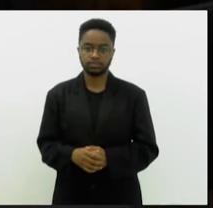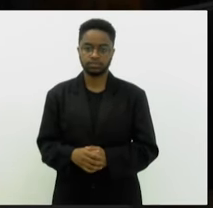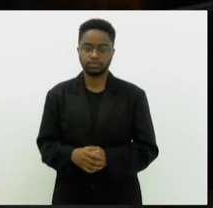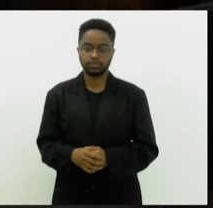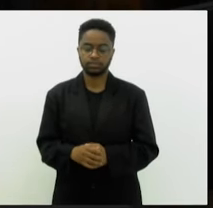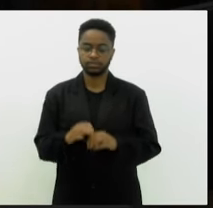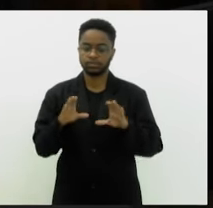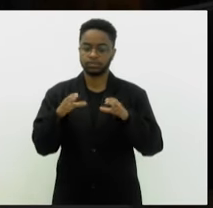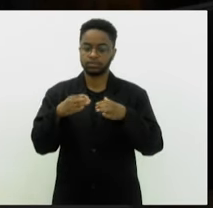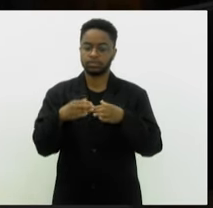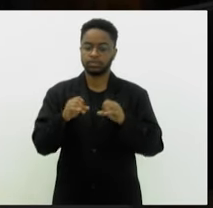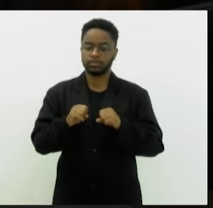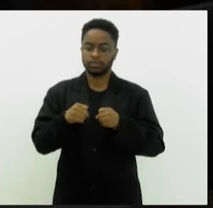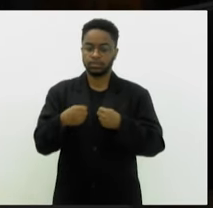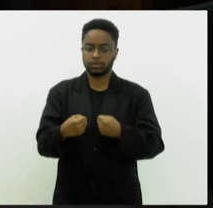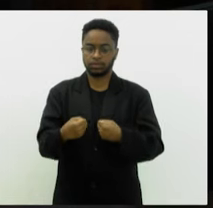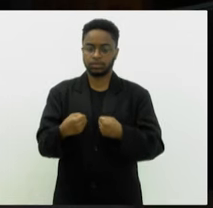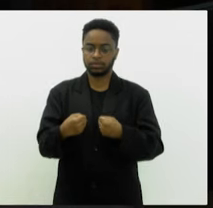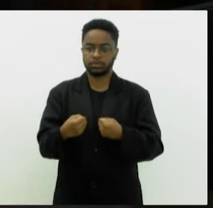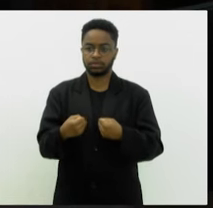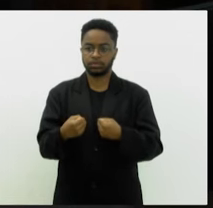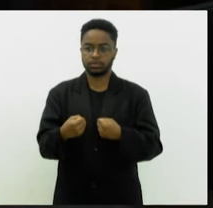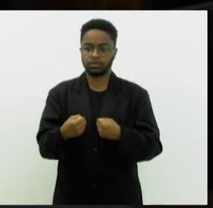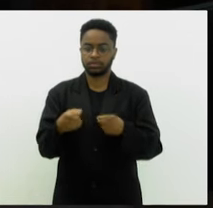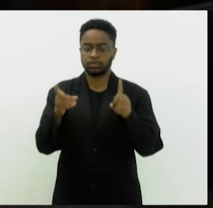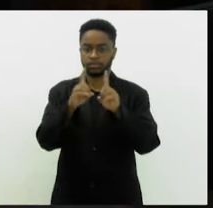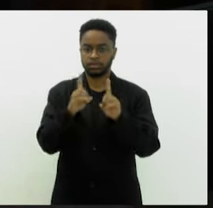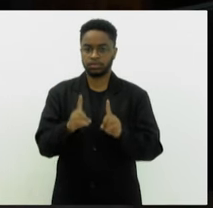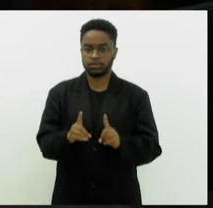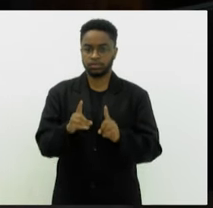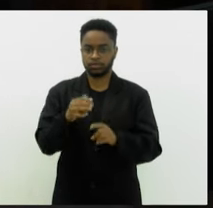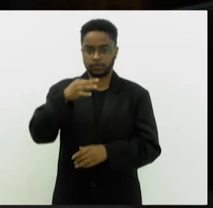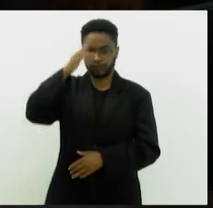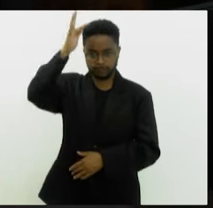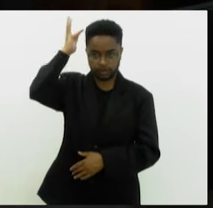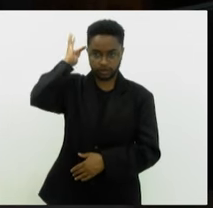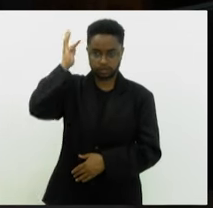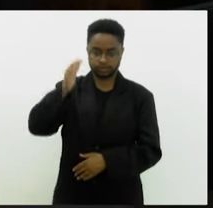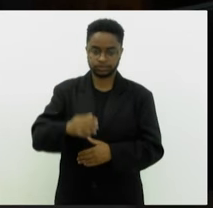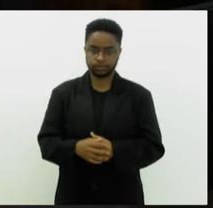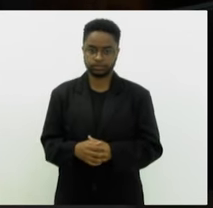Pela Comissão de Defesa de Deficiente, Fred Pacheco.